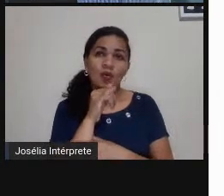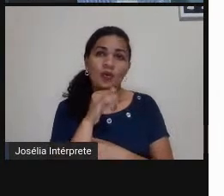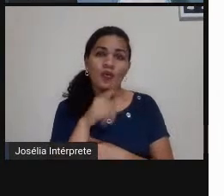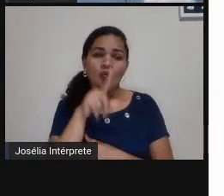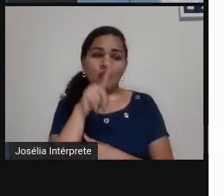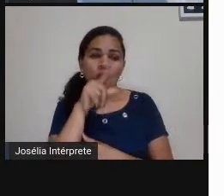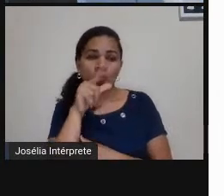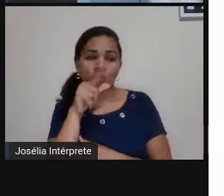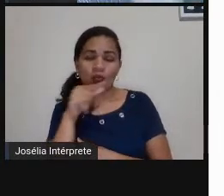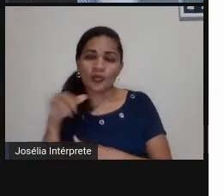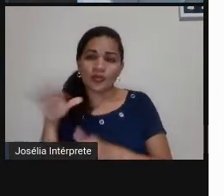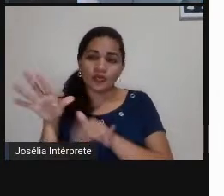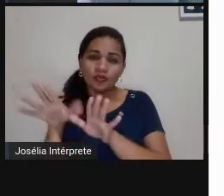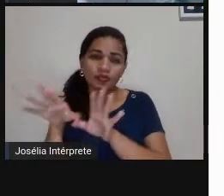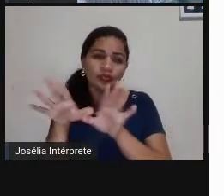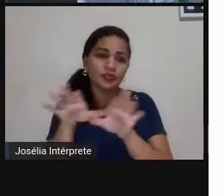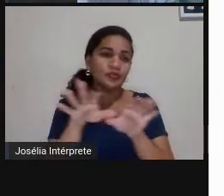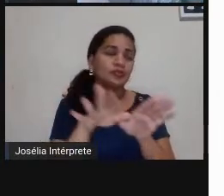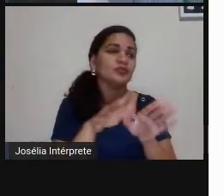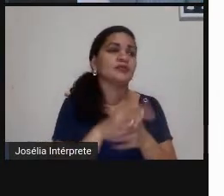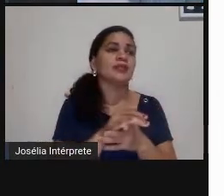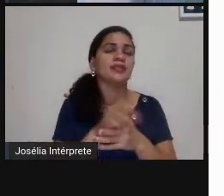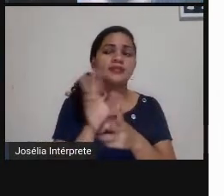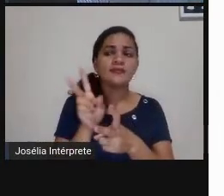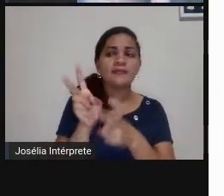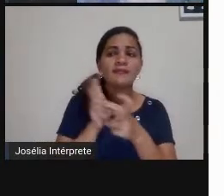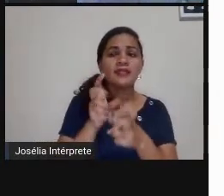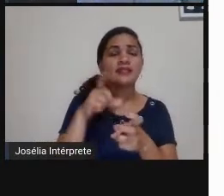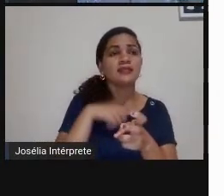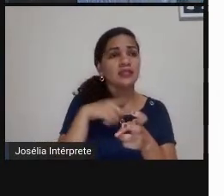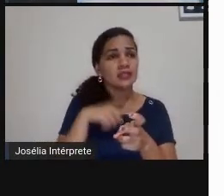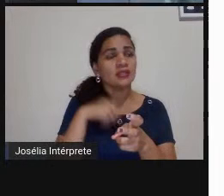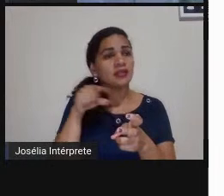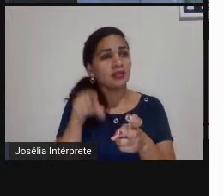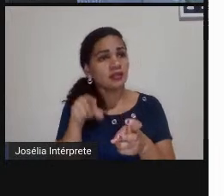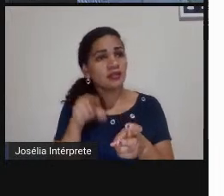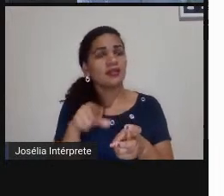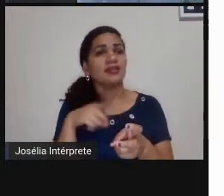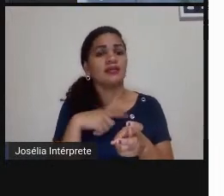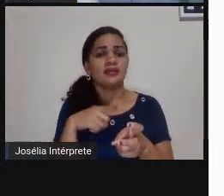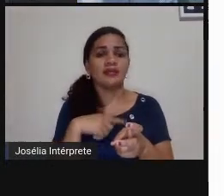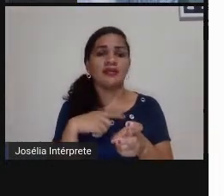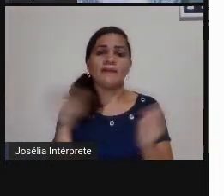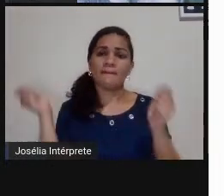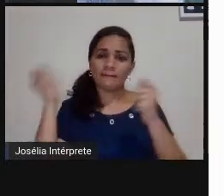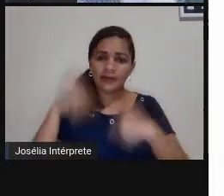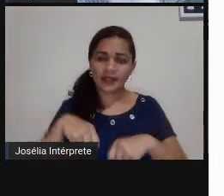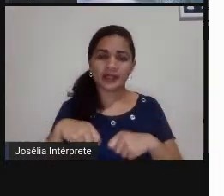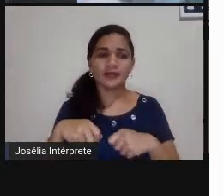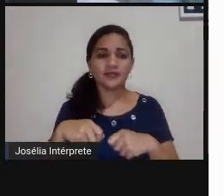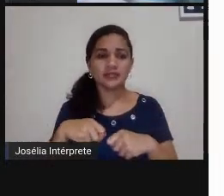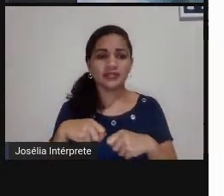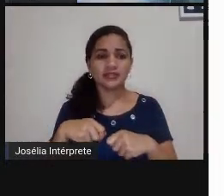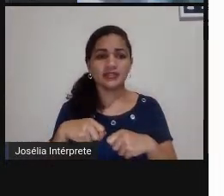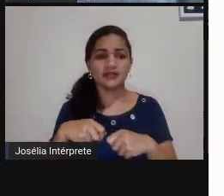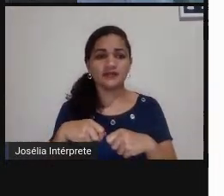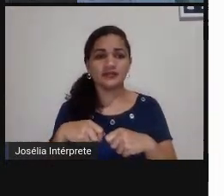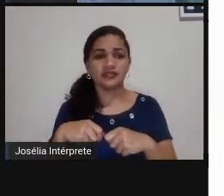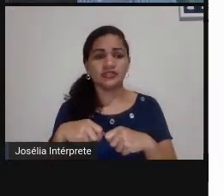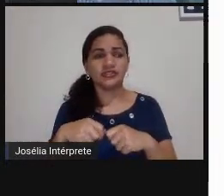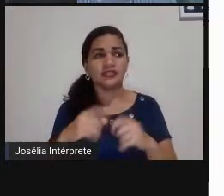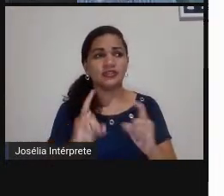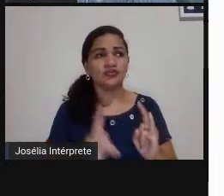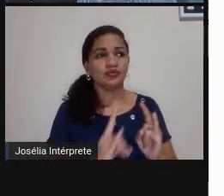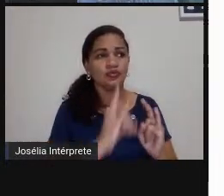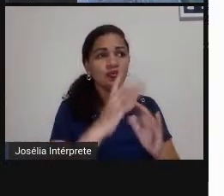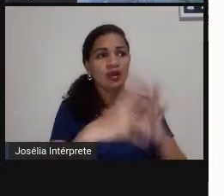é equipe perceberam que elas tinham potencial Não tô dizendo que tava correndo acho potencial por exemplo de atrapalhar